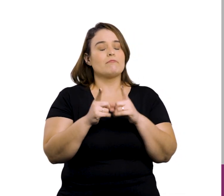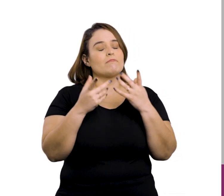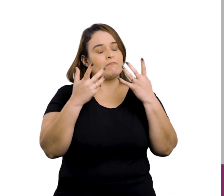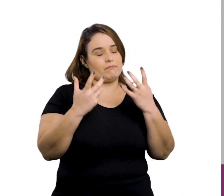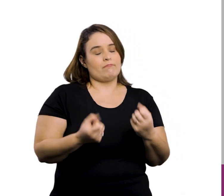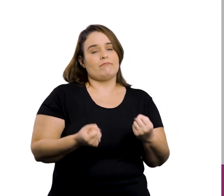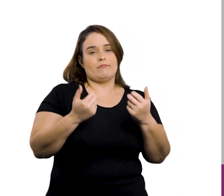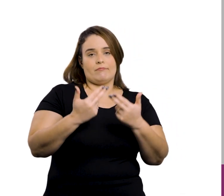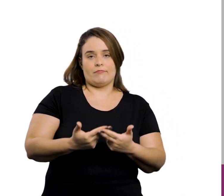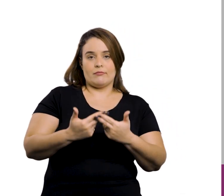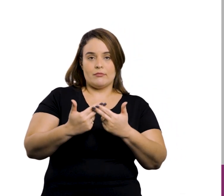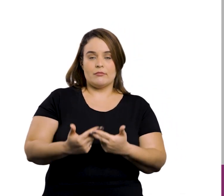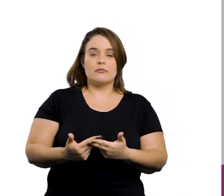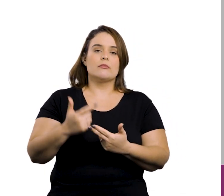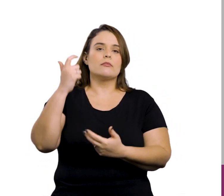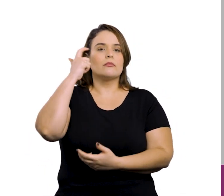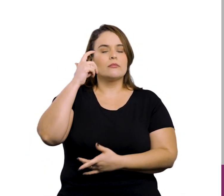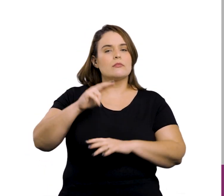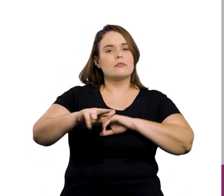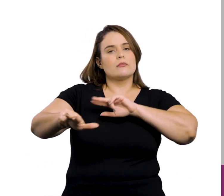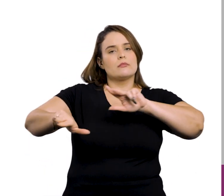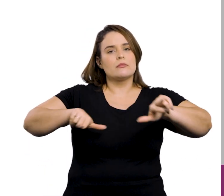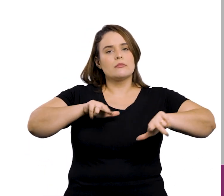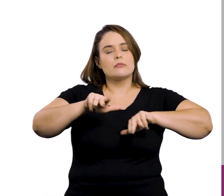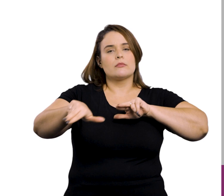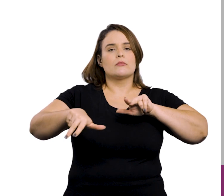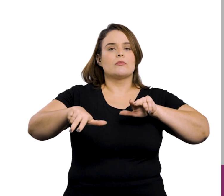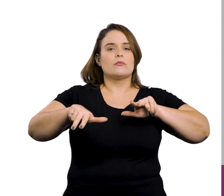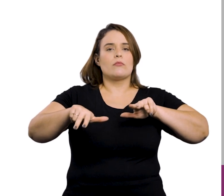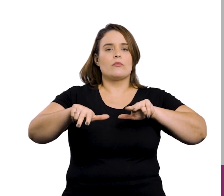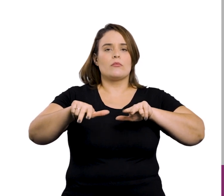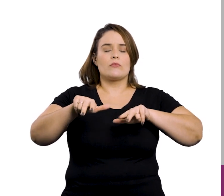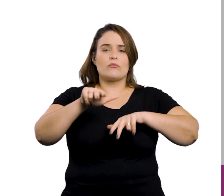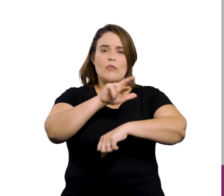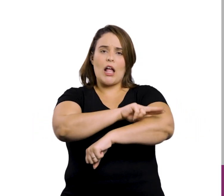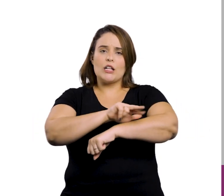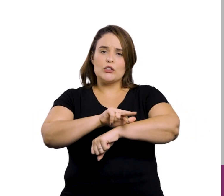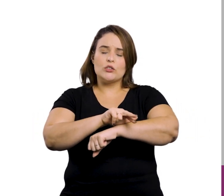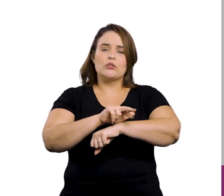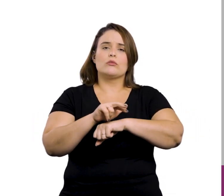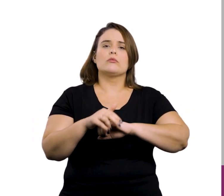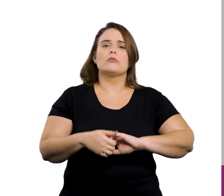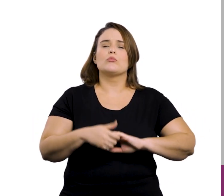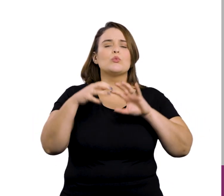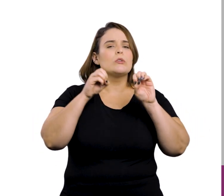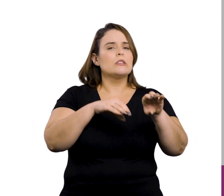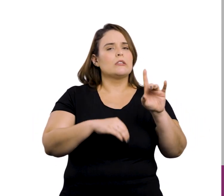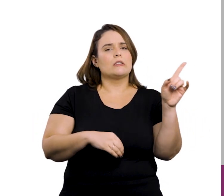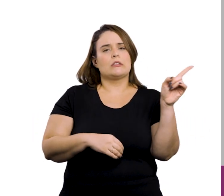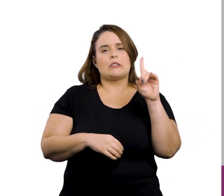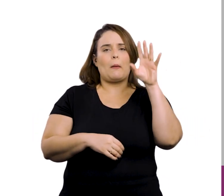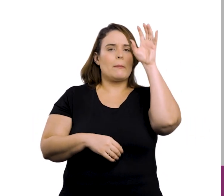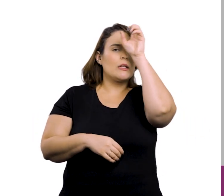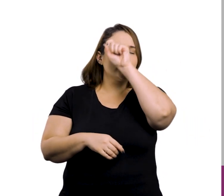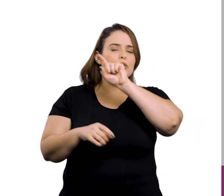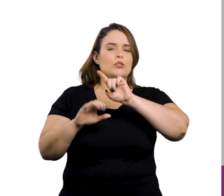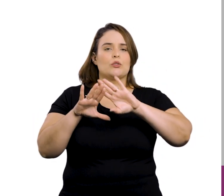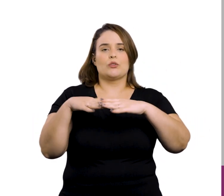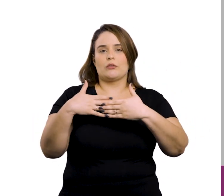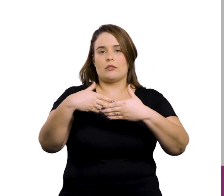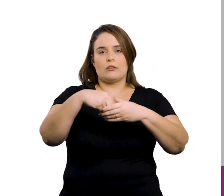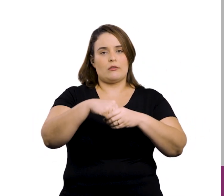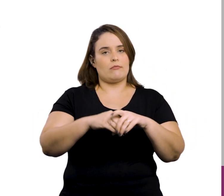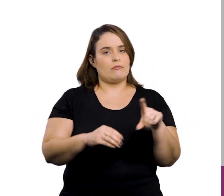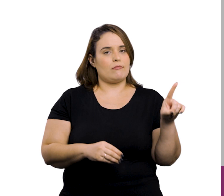à tolerância e consideração com a diversidade étnico-racial, não são ensinados e aprendidos nas escolas